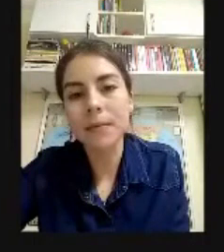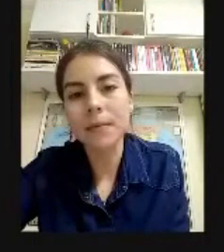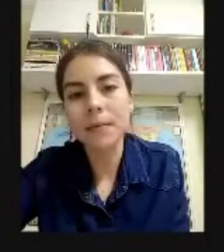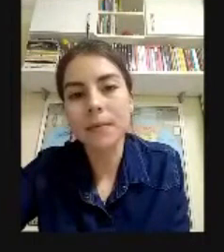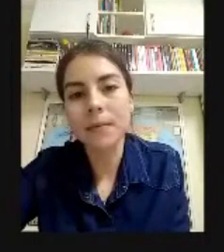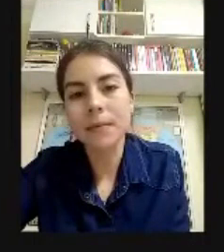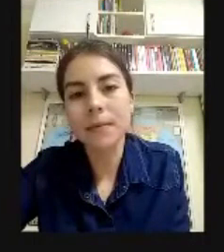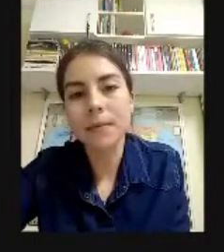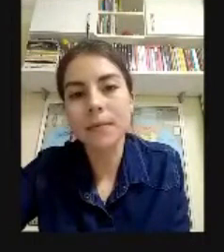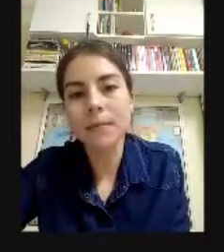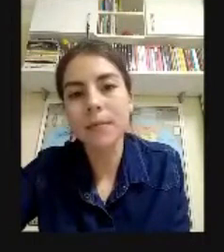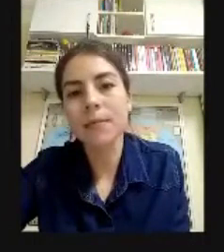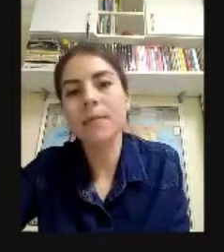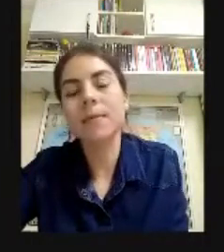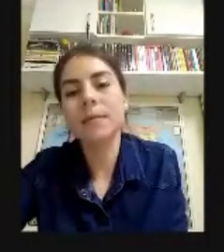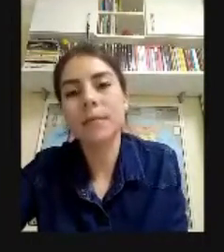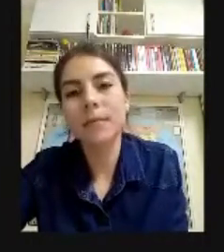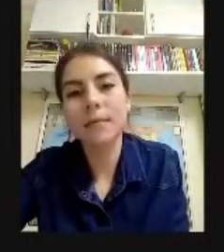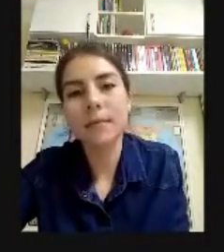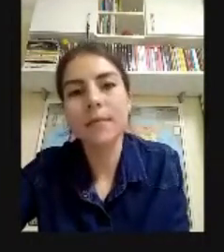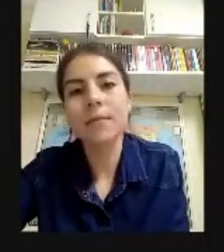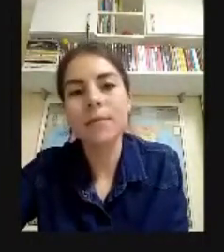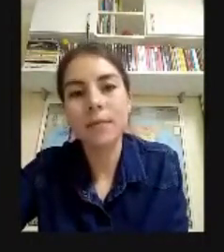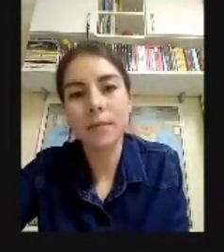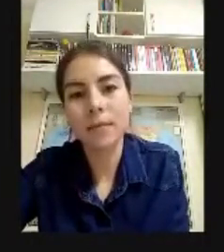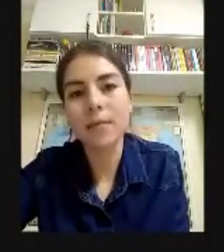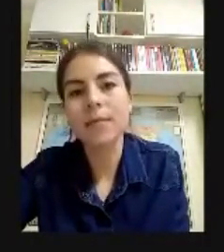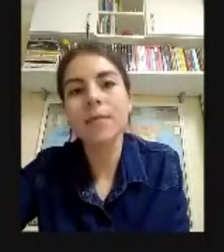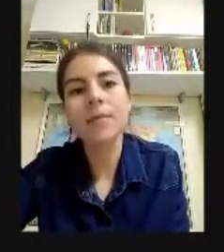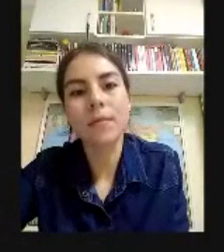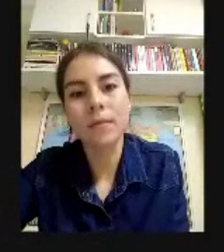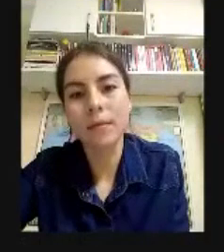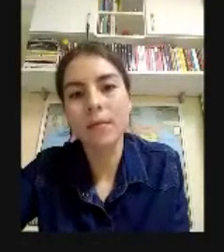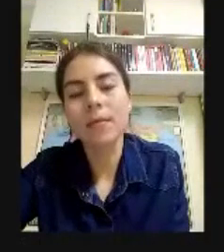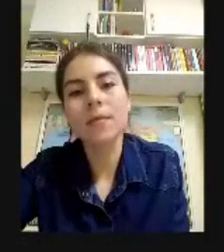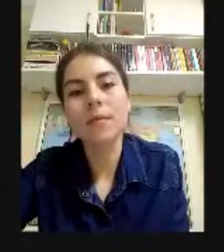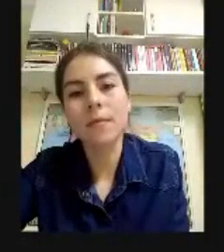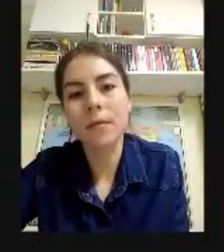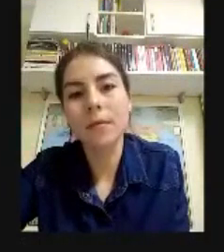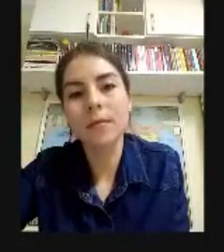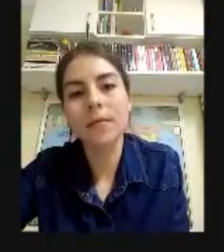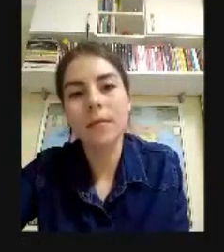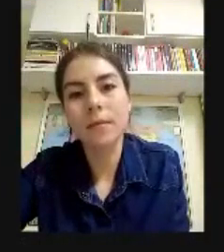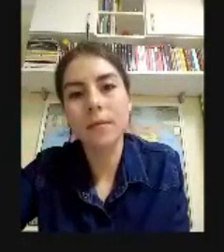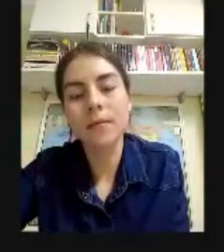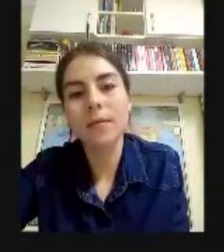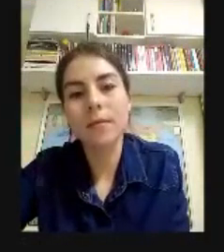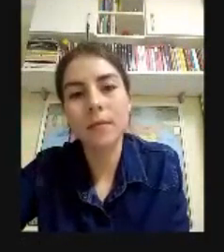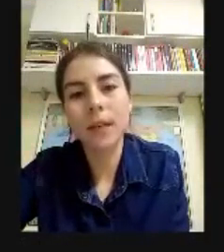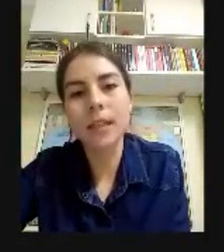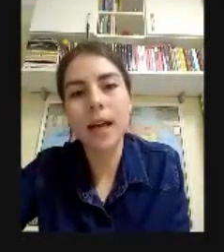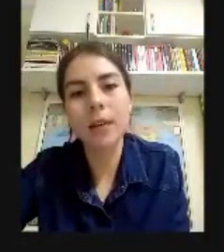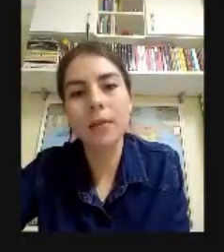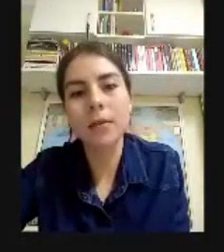sequência didática vai permitir que essa criança vão se muito mais ela vão são muito nesses 30 dias a gente pode contar as duas sequências